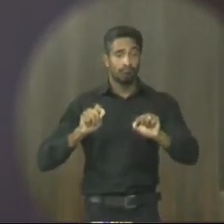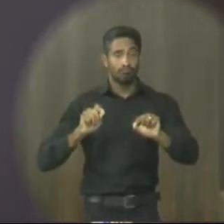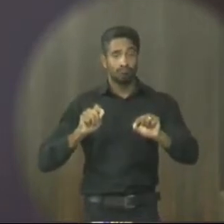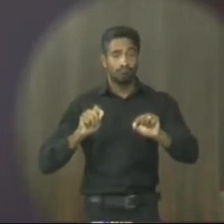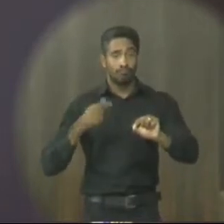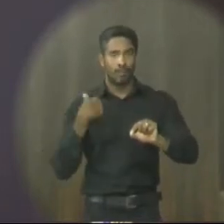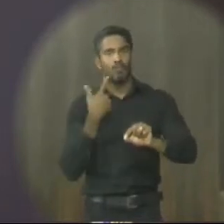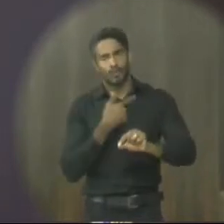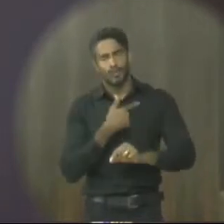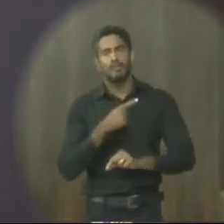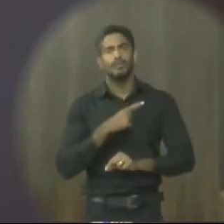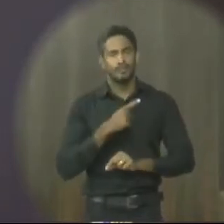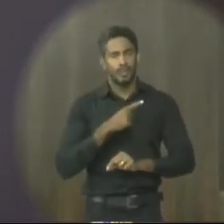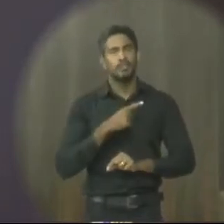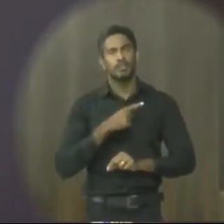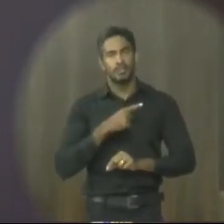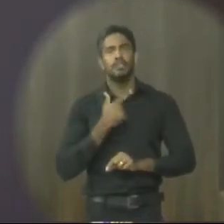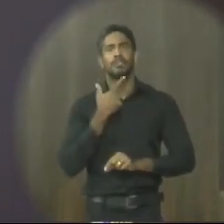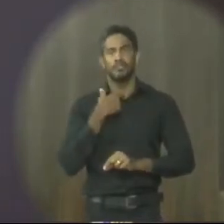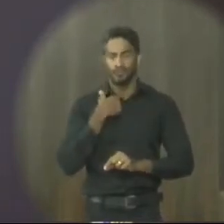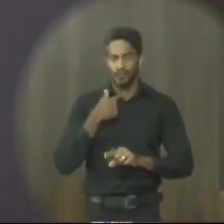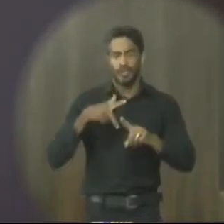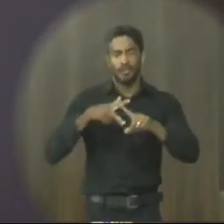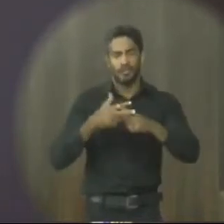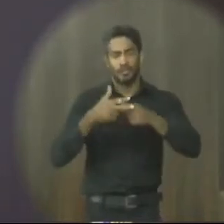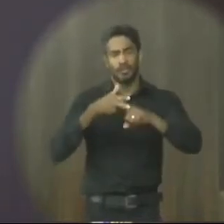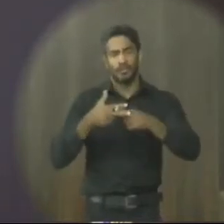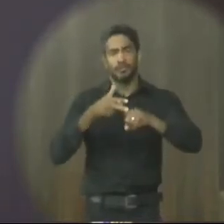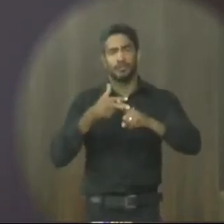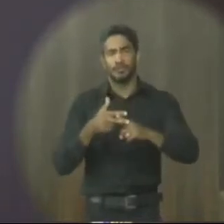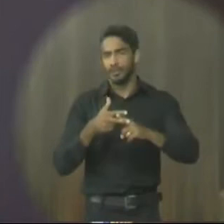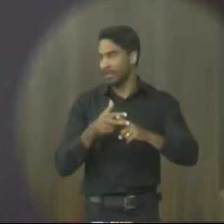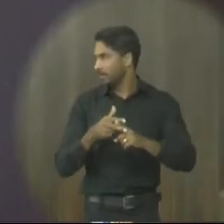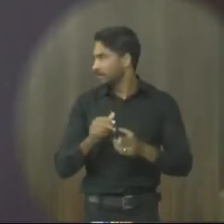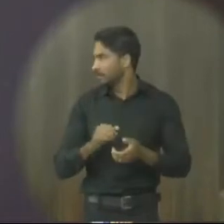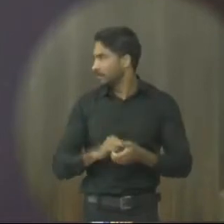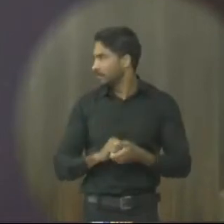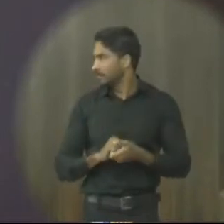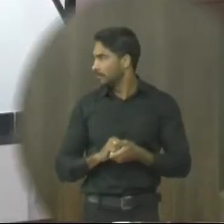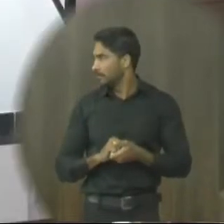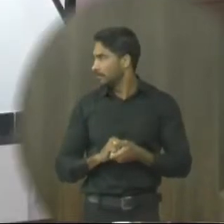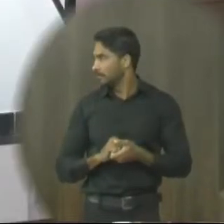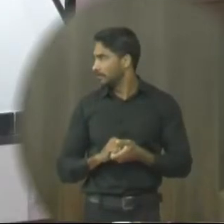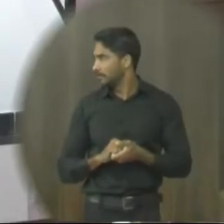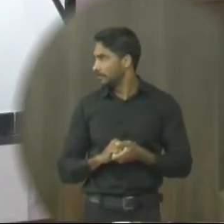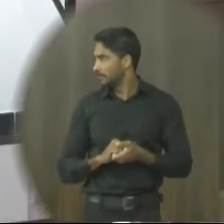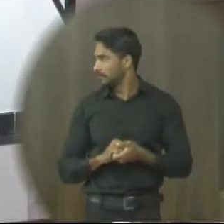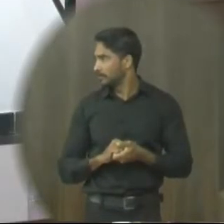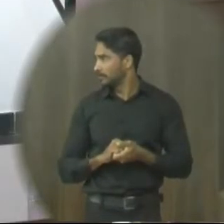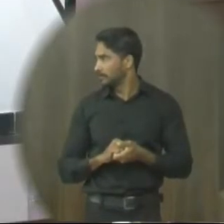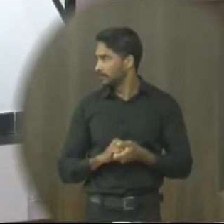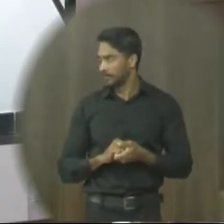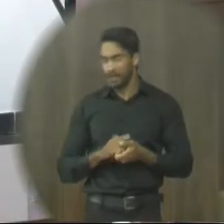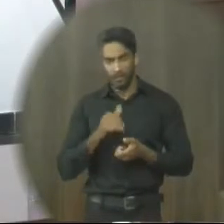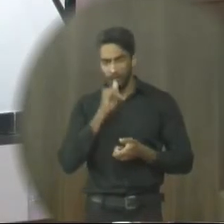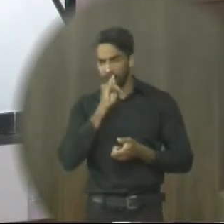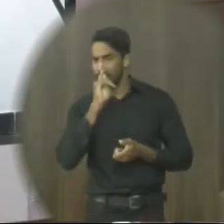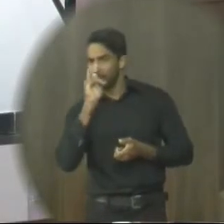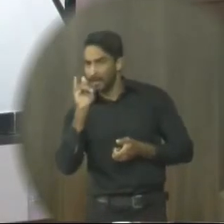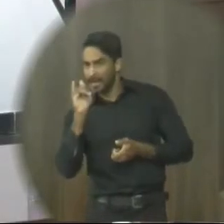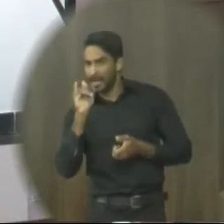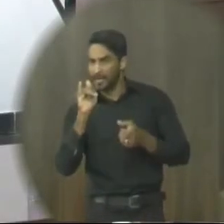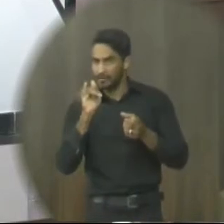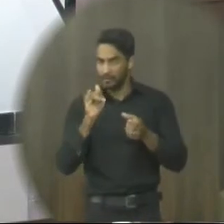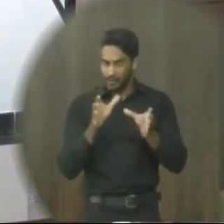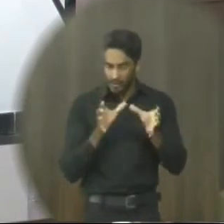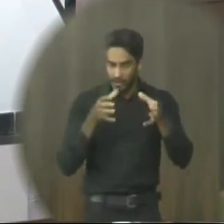que a gente tem, sim, interesse em buscar uma solução. Né. Não foi colocado para o setor lá essa questão da